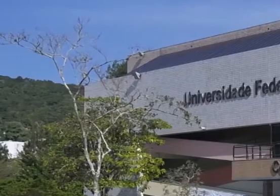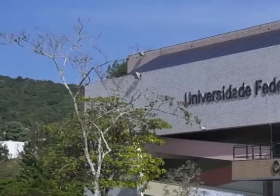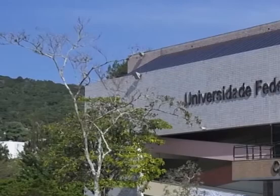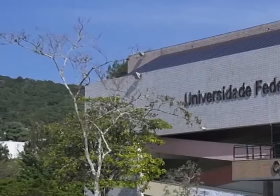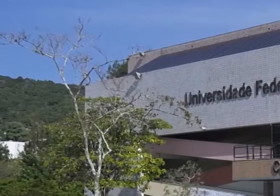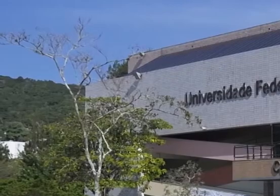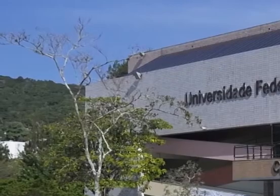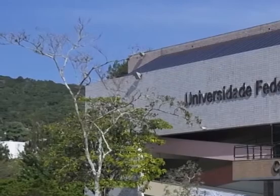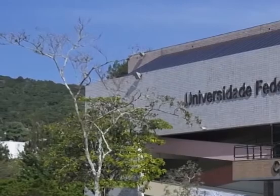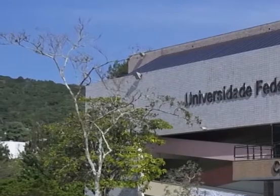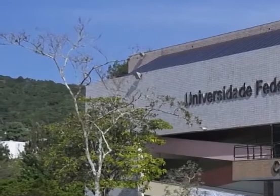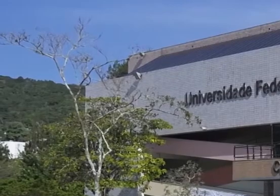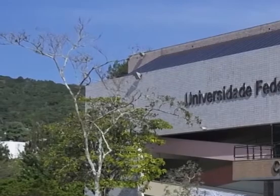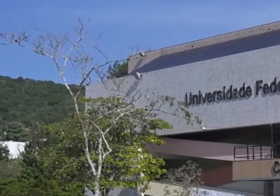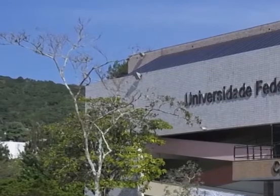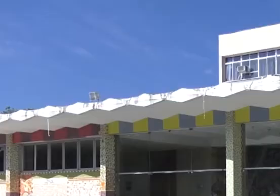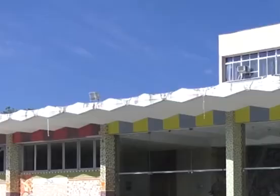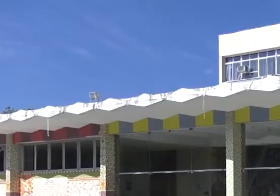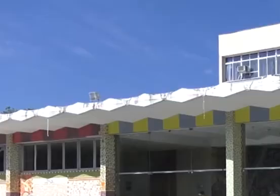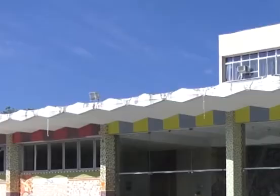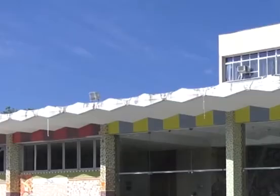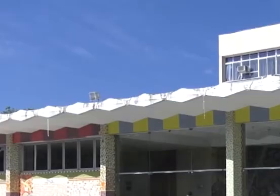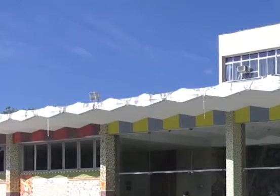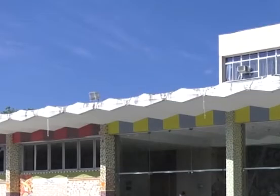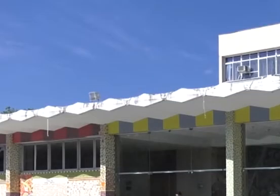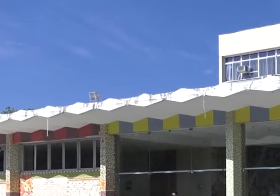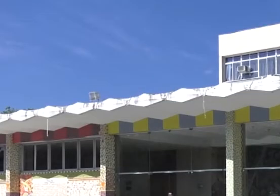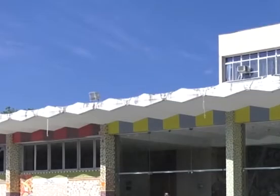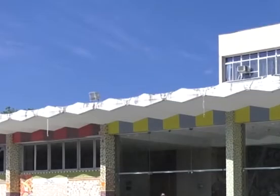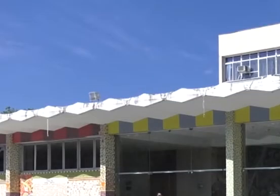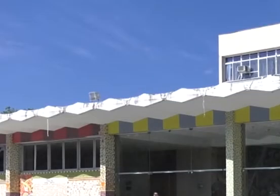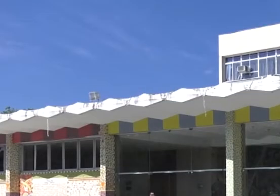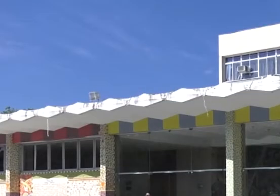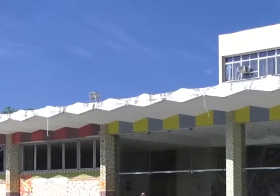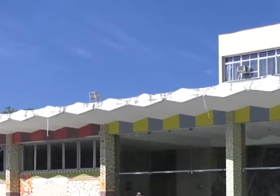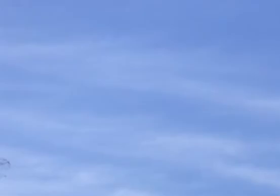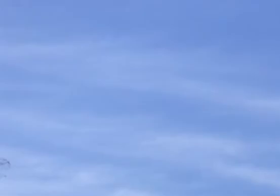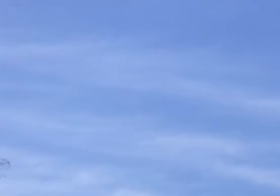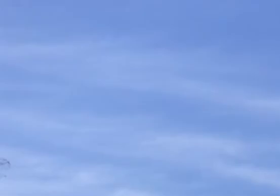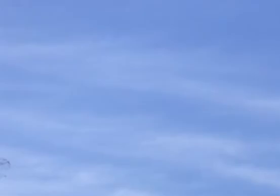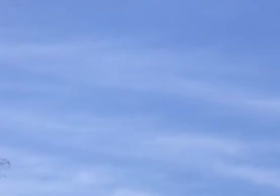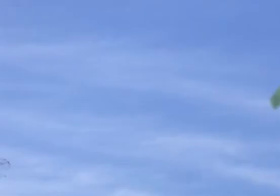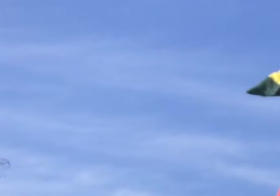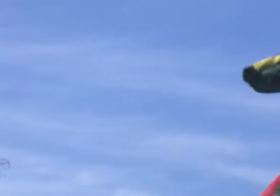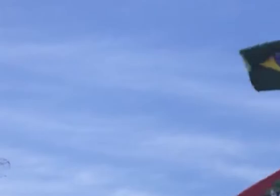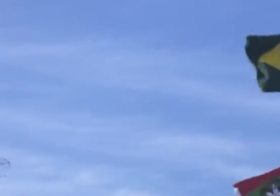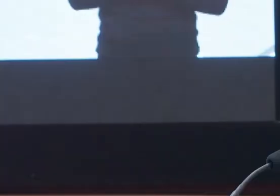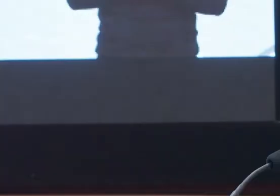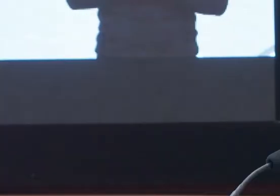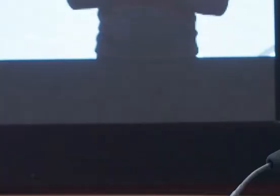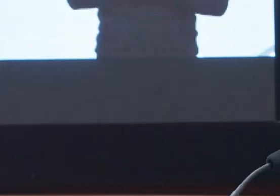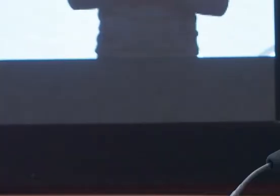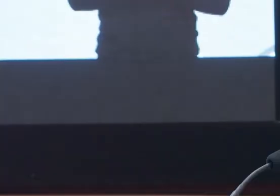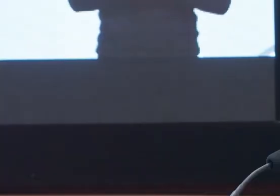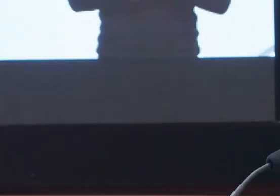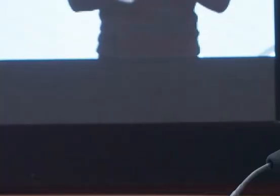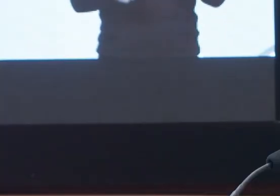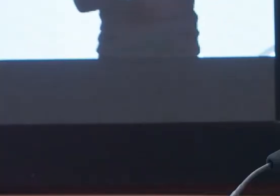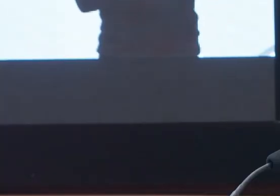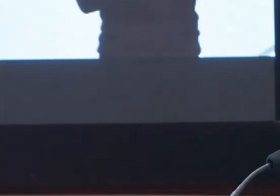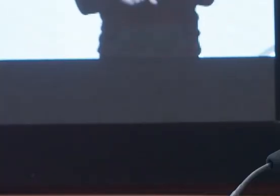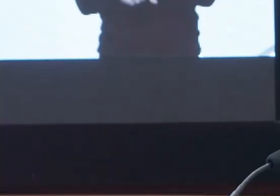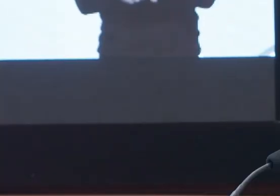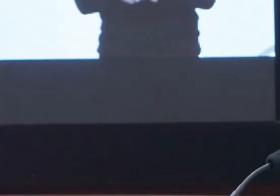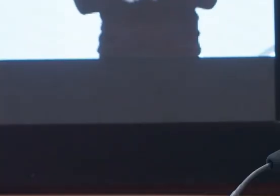o corte de 25 milhões e meio de reais na verba de custeio da Universidade Federal de Santa Catarina feito pelo Ministério da Educação foi abordado em